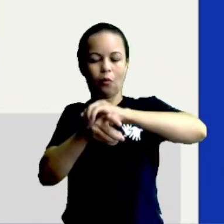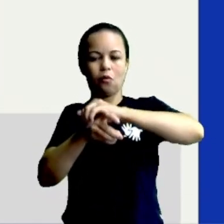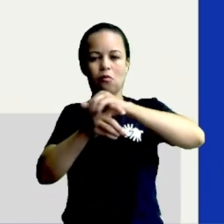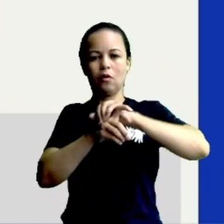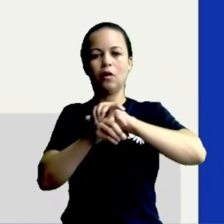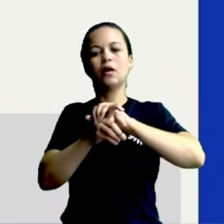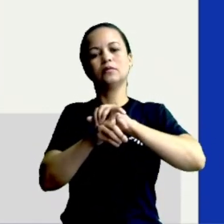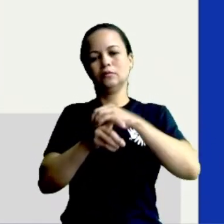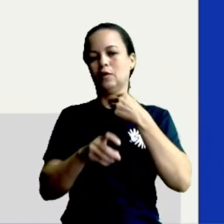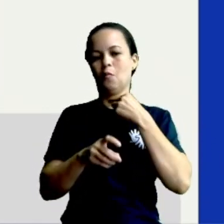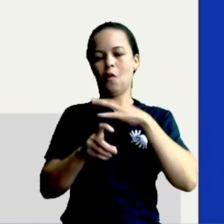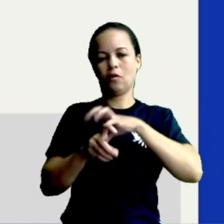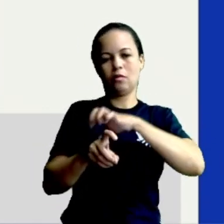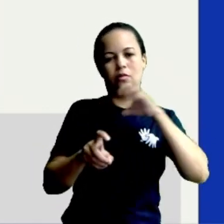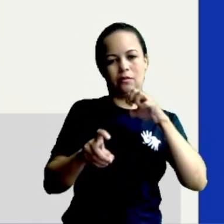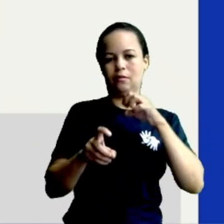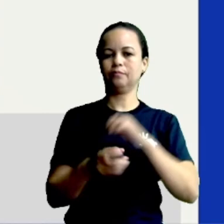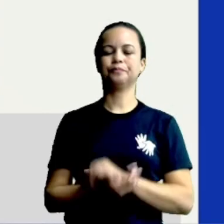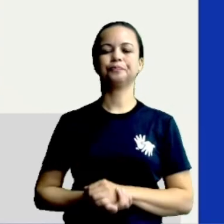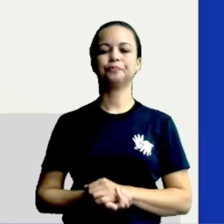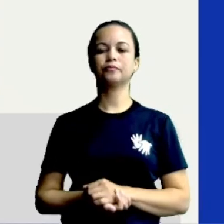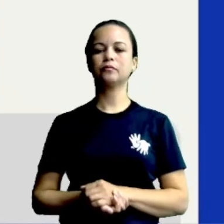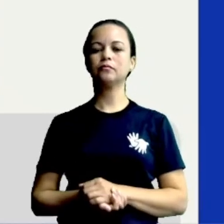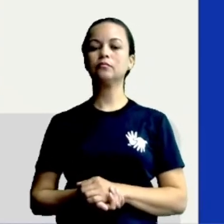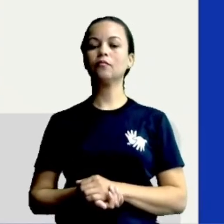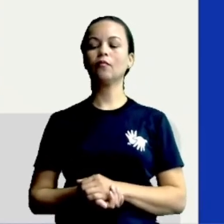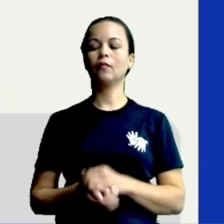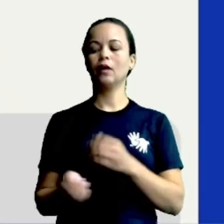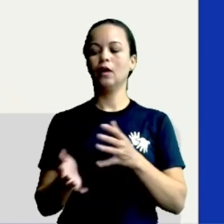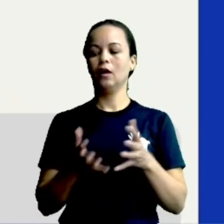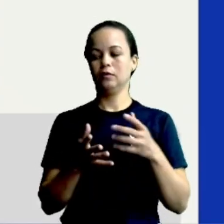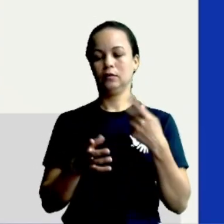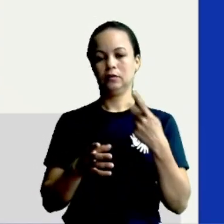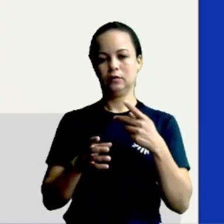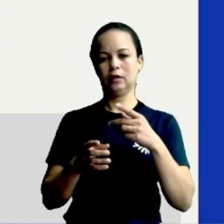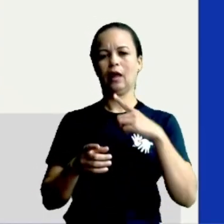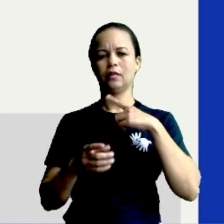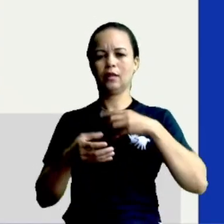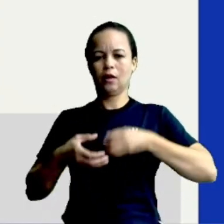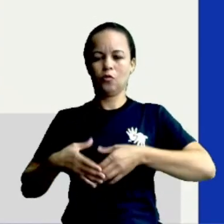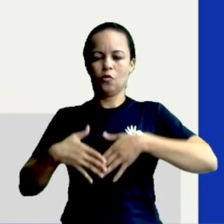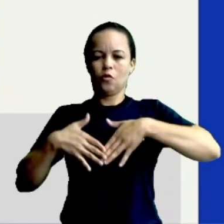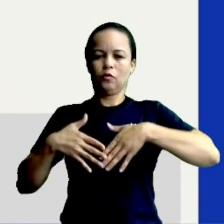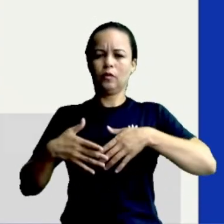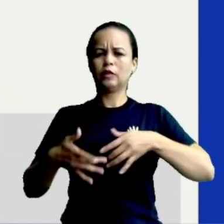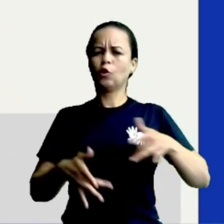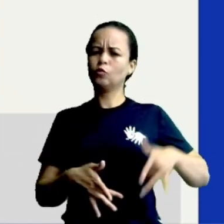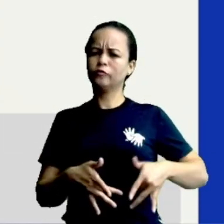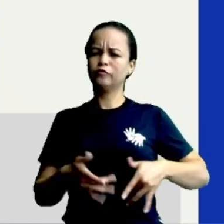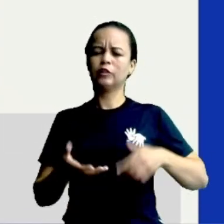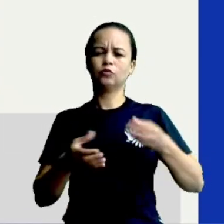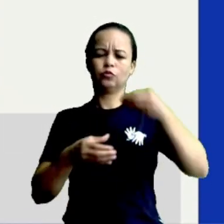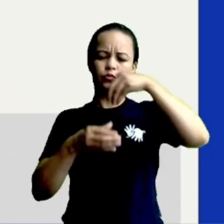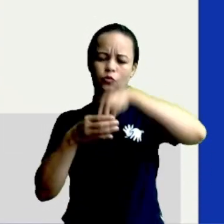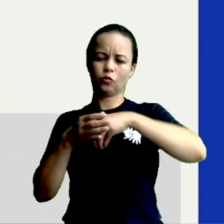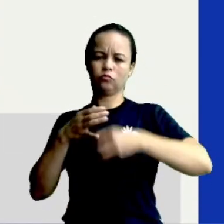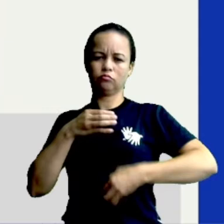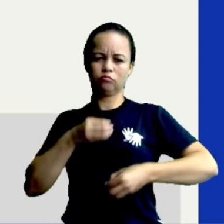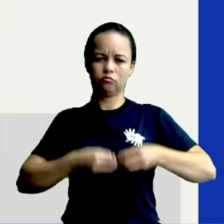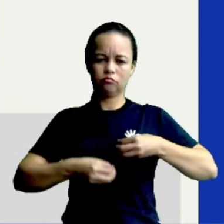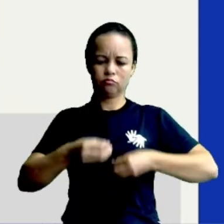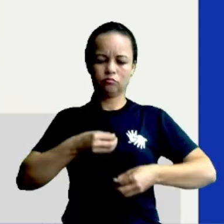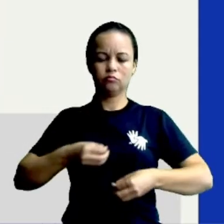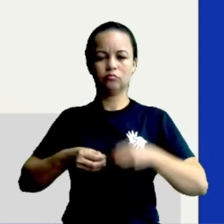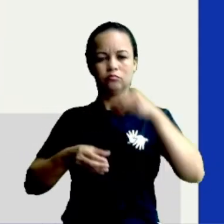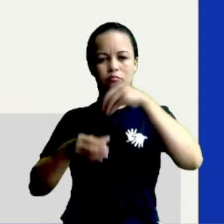concha. Essa concha, lá dentro você vai possuir os pulmões, os fígados, todos os órgãos internos deles.